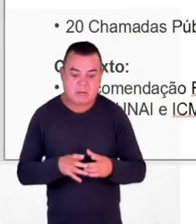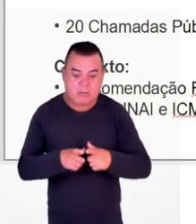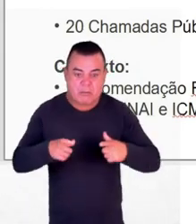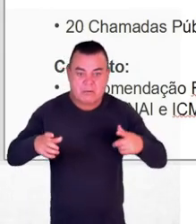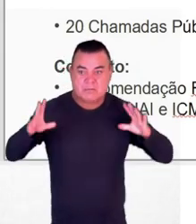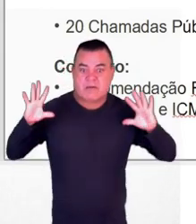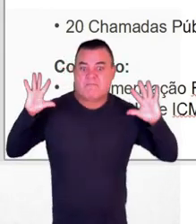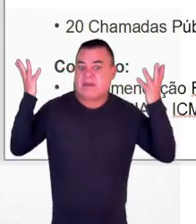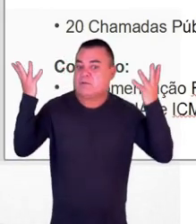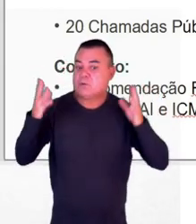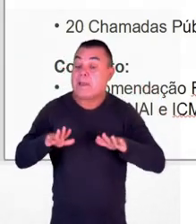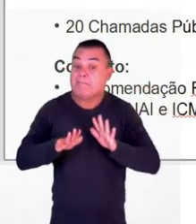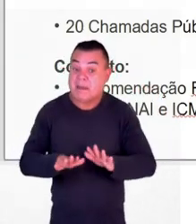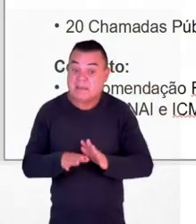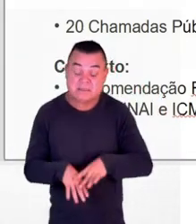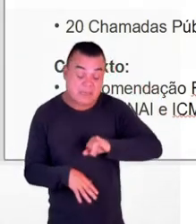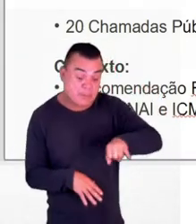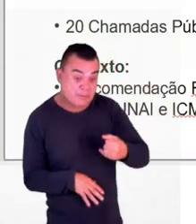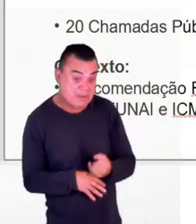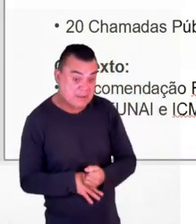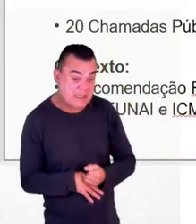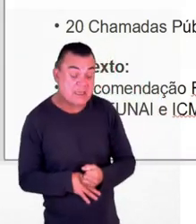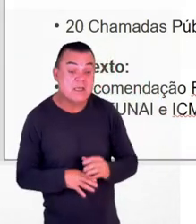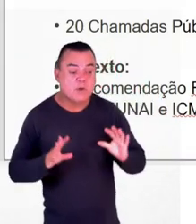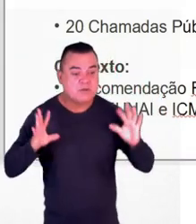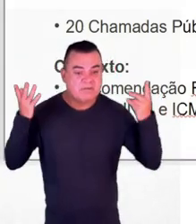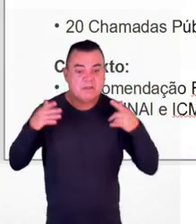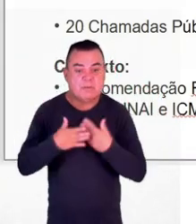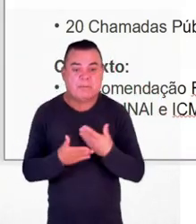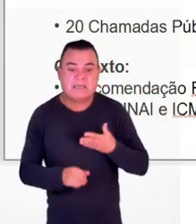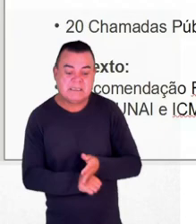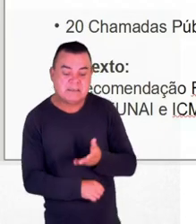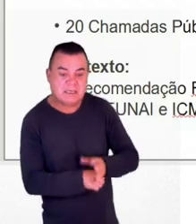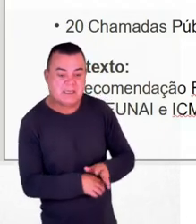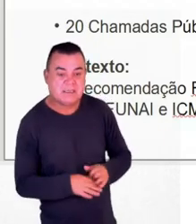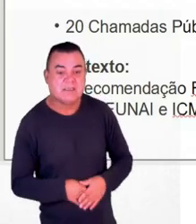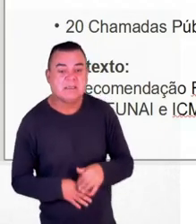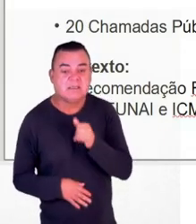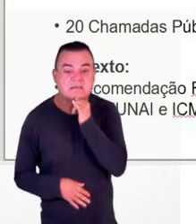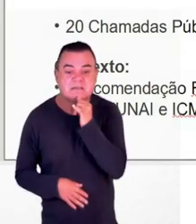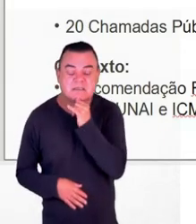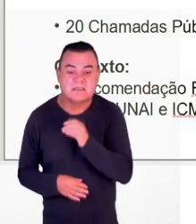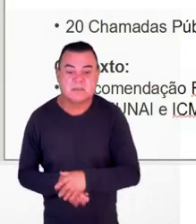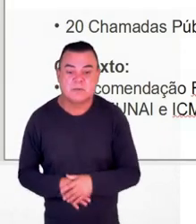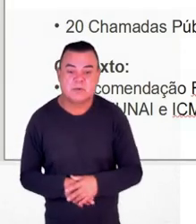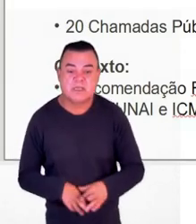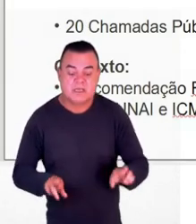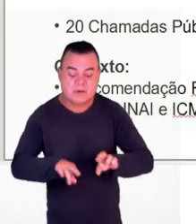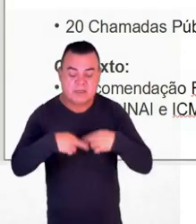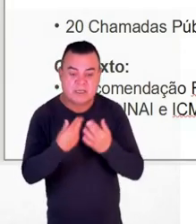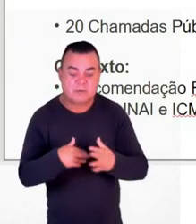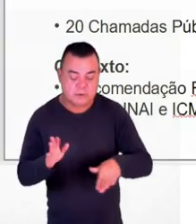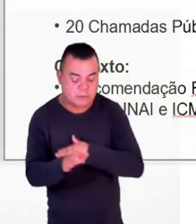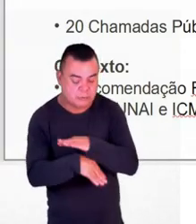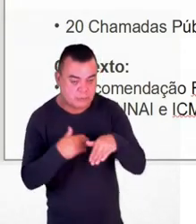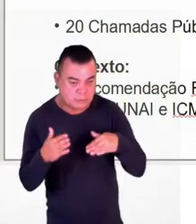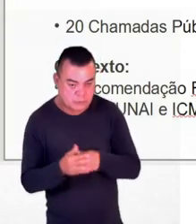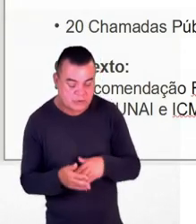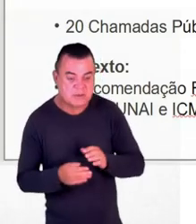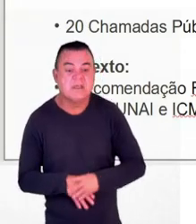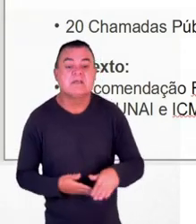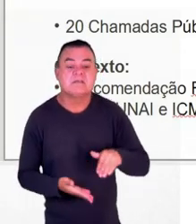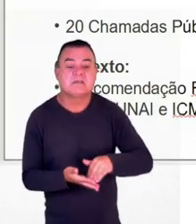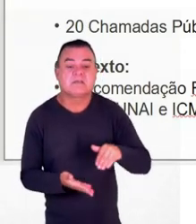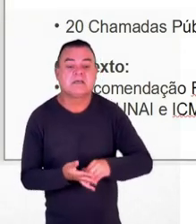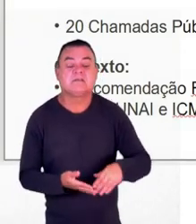esses eventos que eles já t para se inserir por exemplo a umm é a reunião de todos os secretários de educação cada estado tem uma